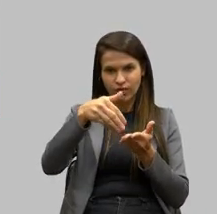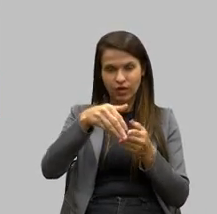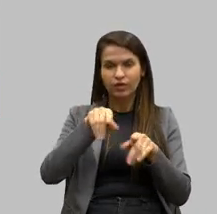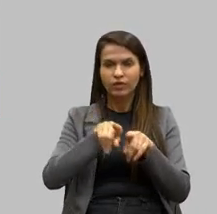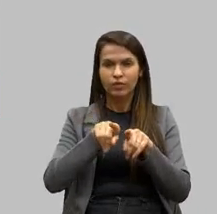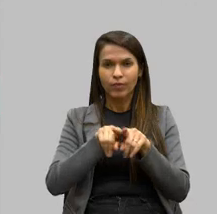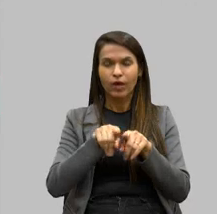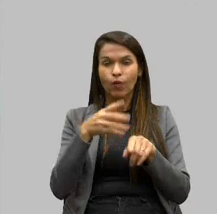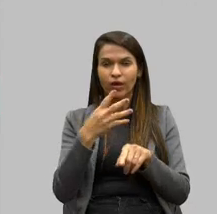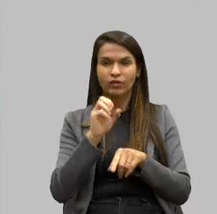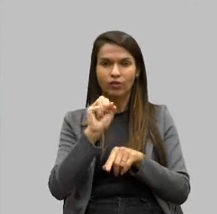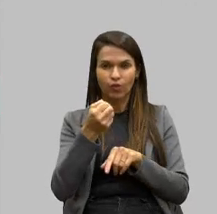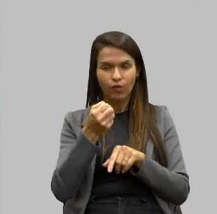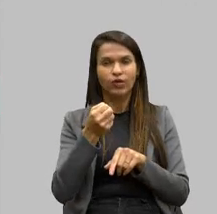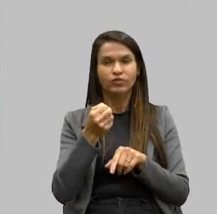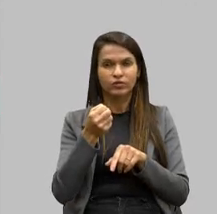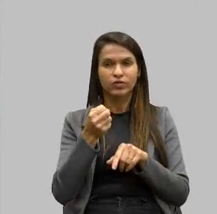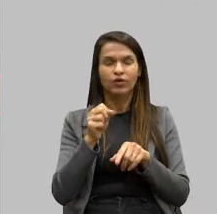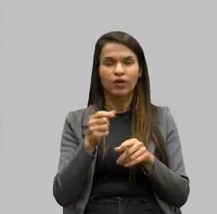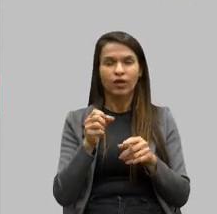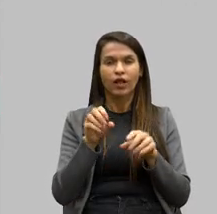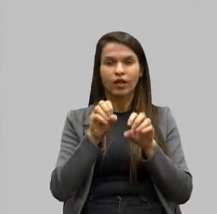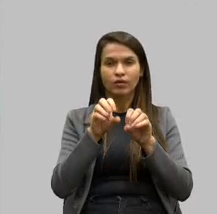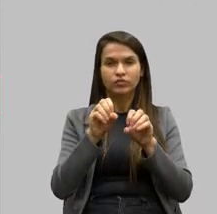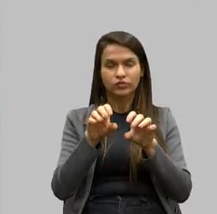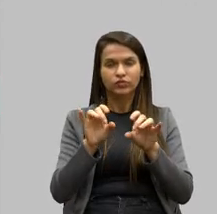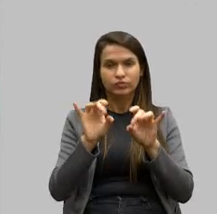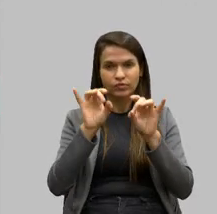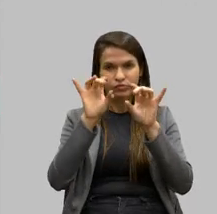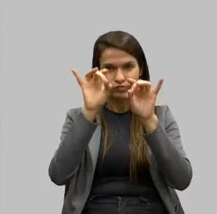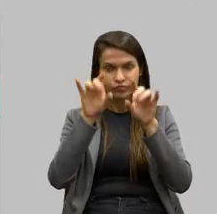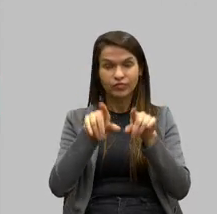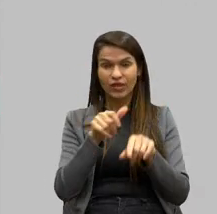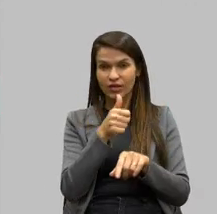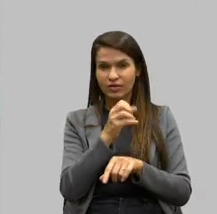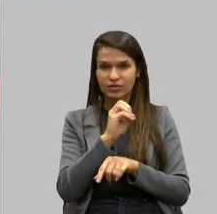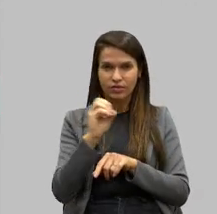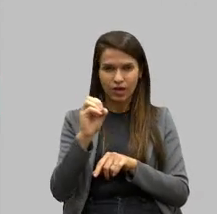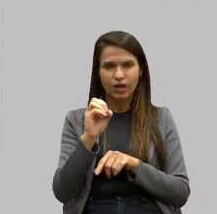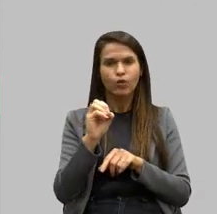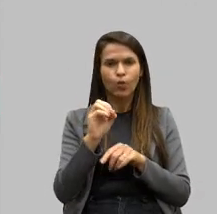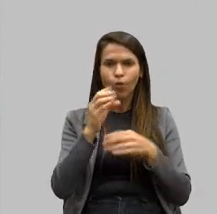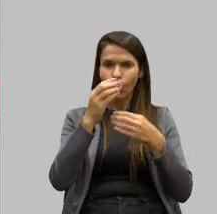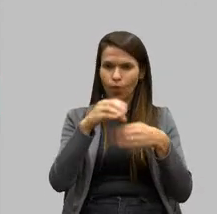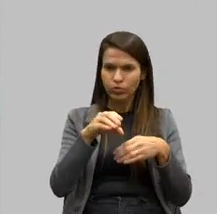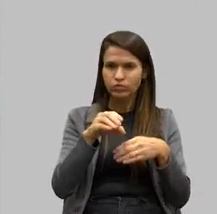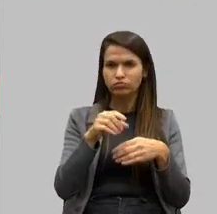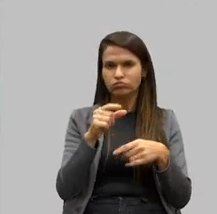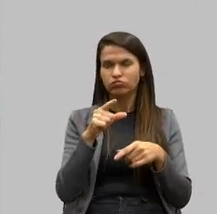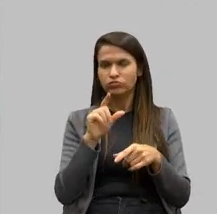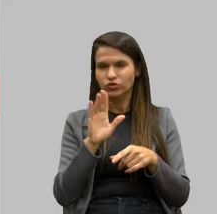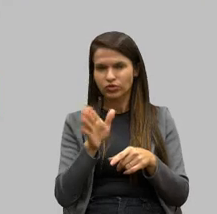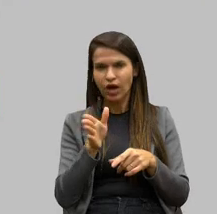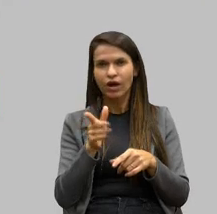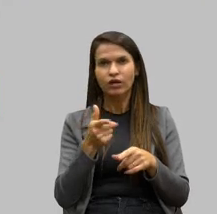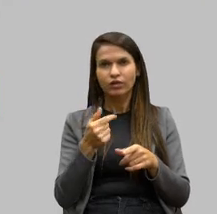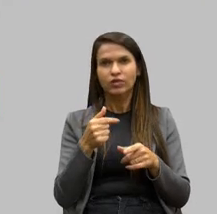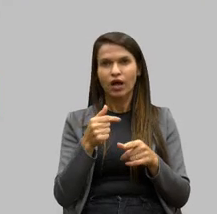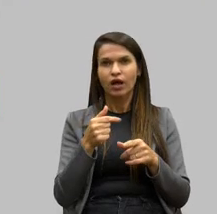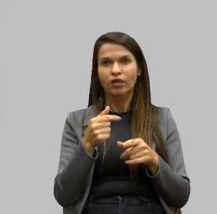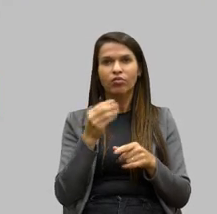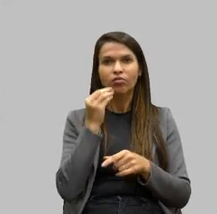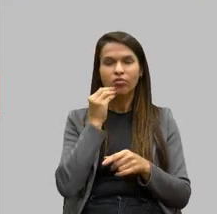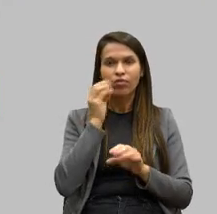básica e 100 ATBs. Os concursos estão sendo desenhados. Foi sobre ele que nós